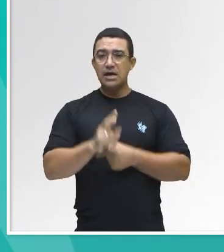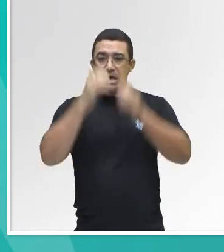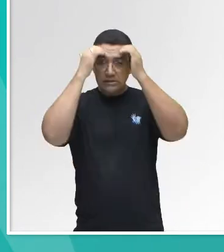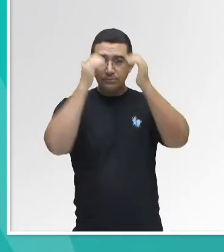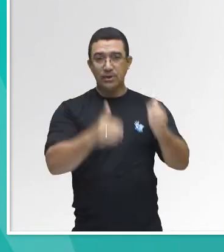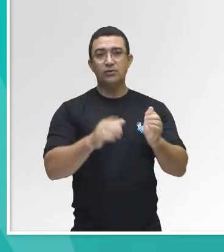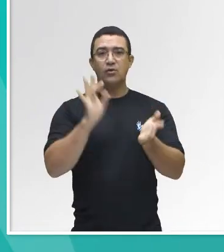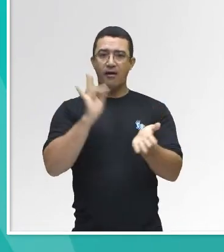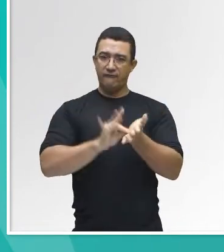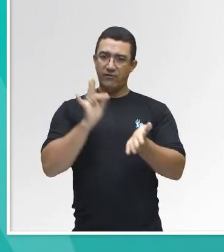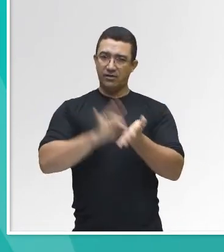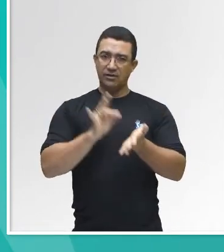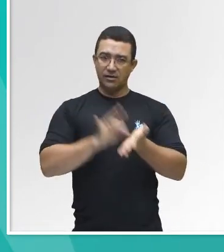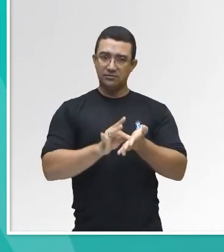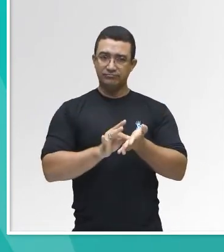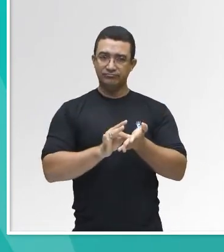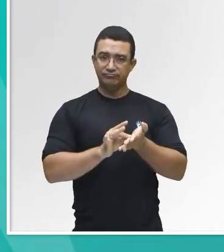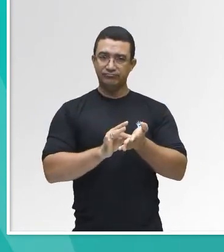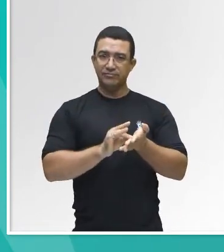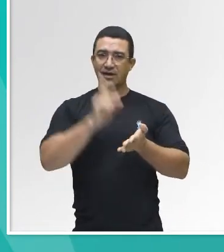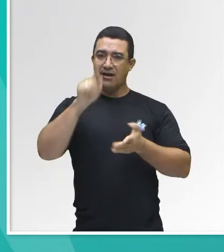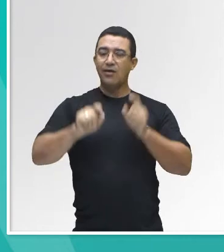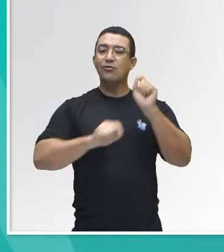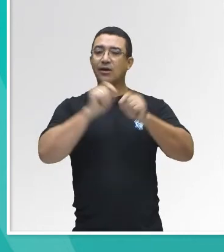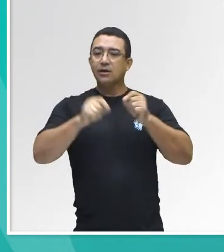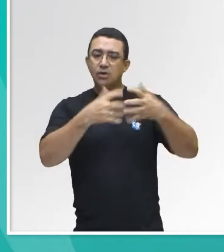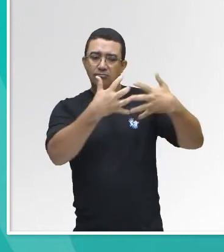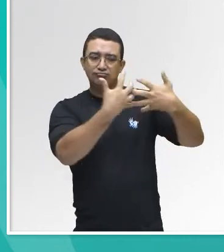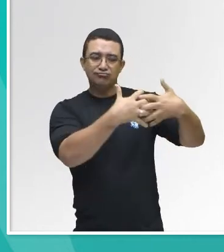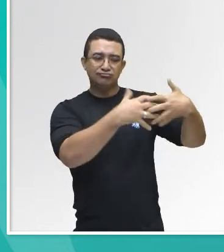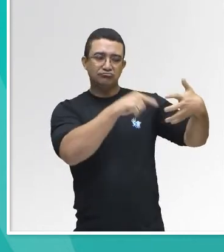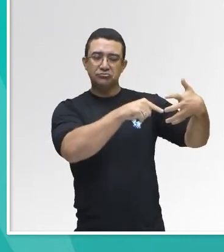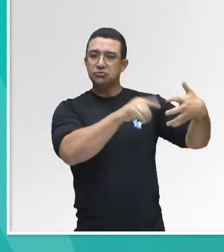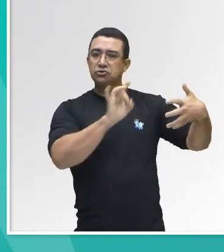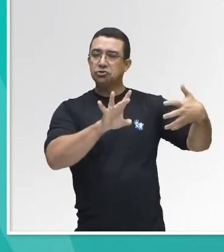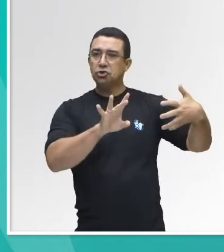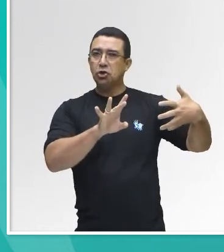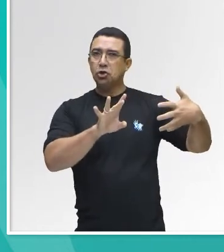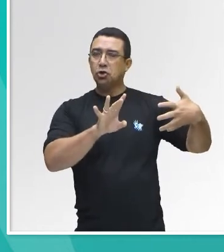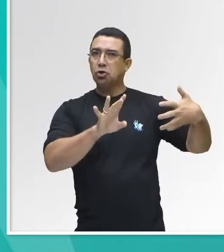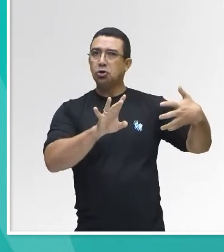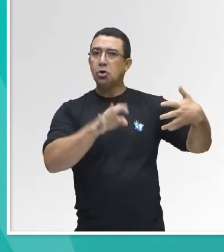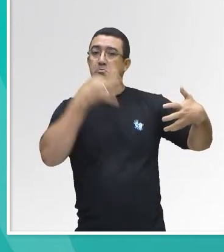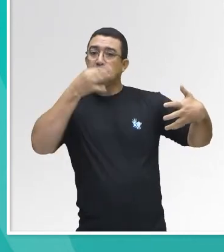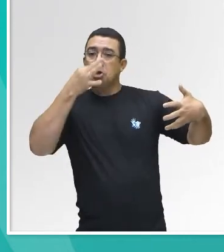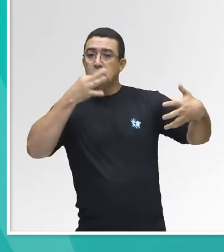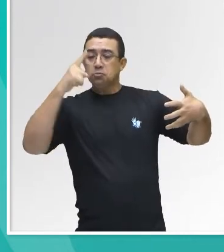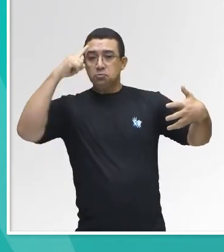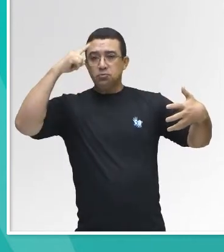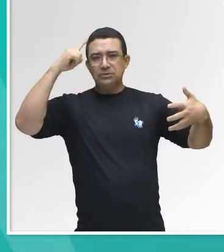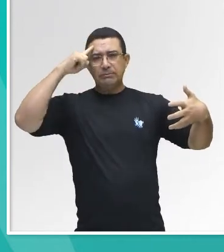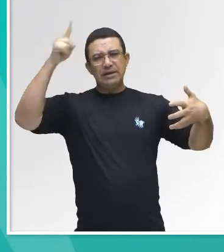o racionamento indutivo. Então, esse tipo de